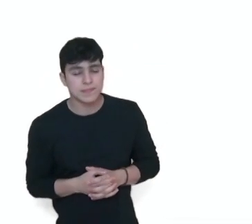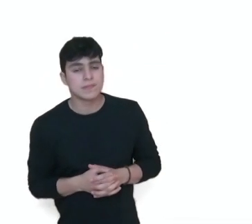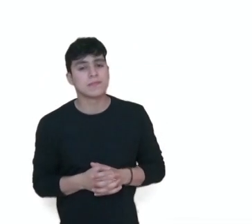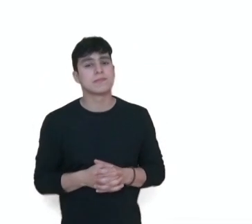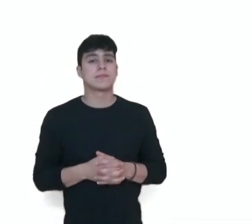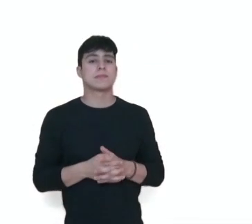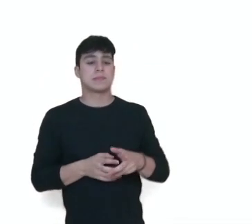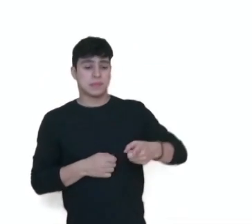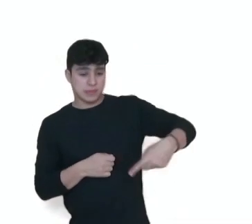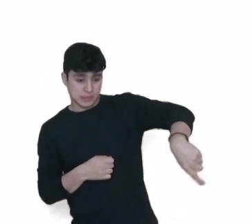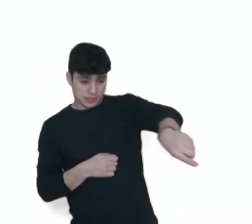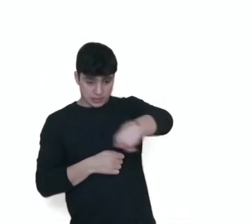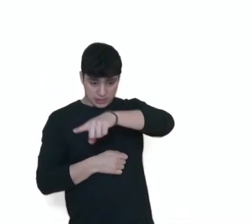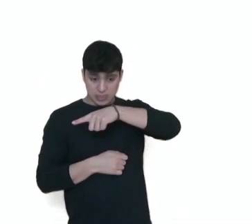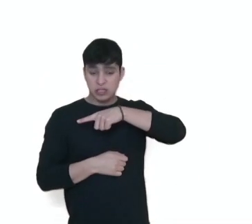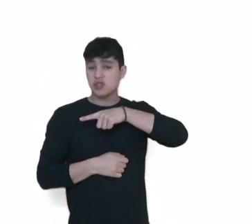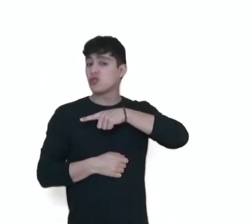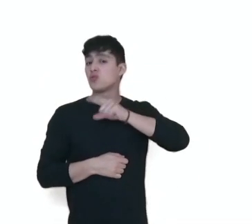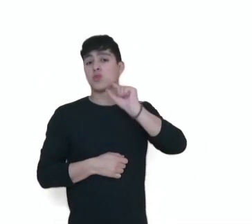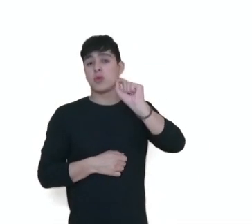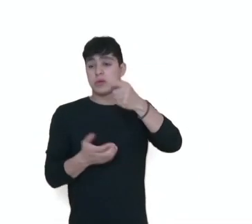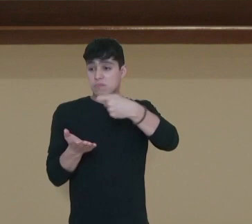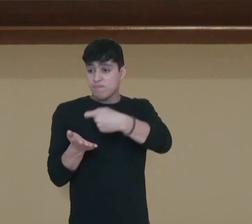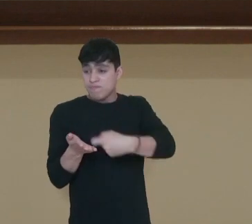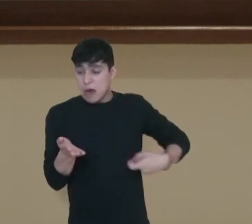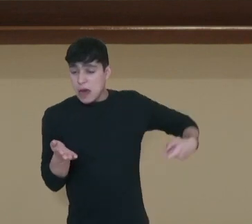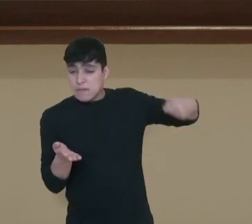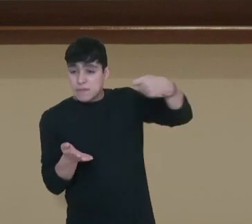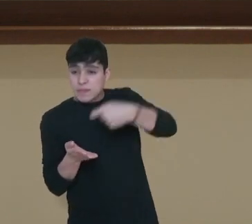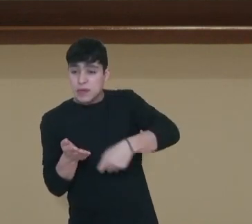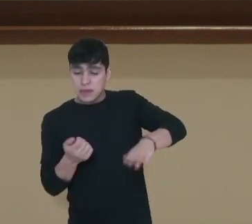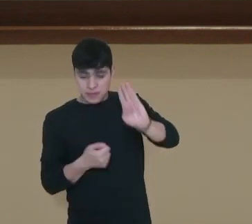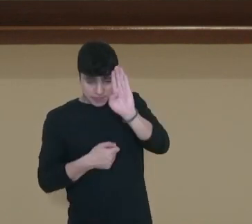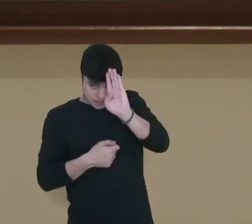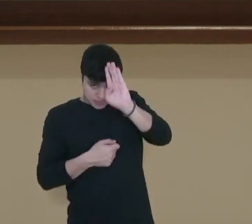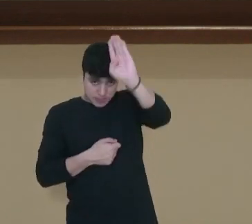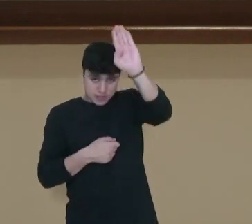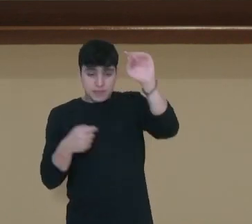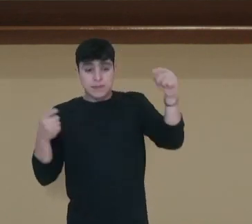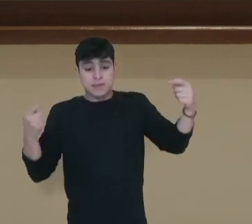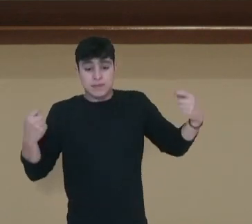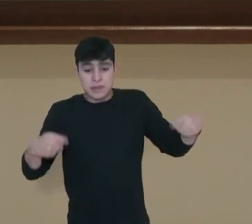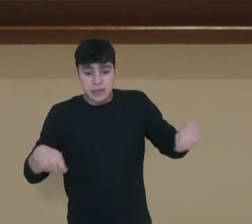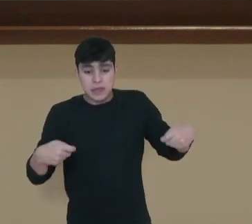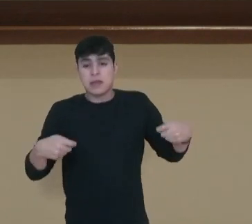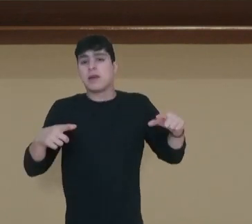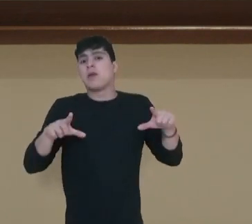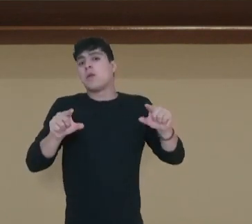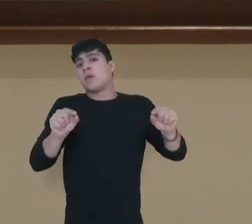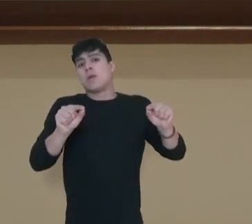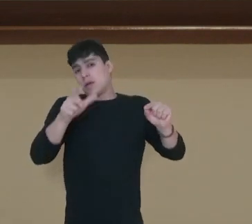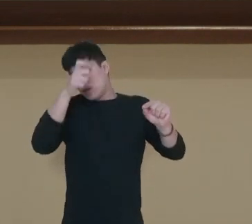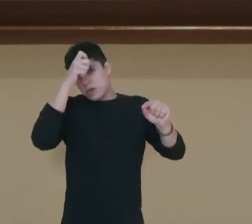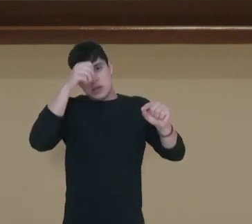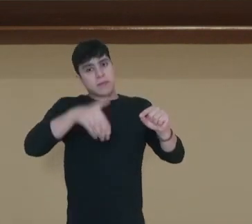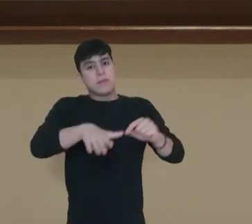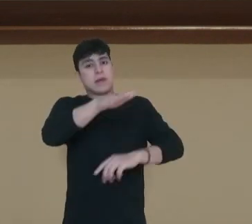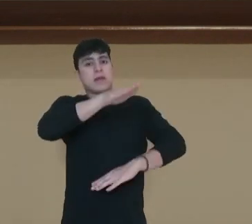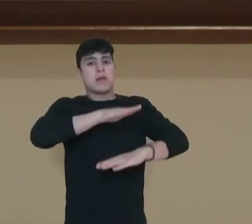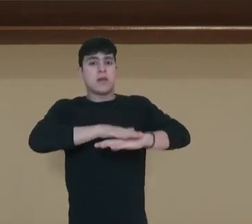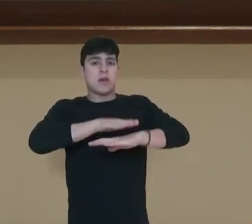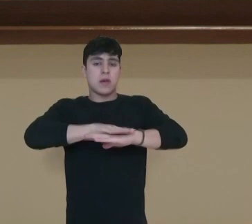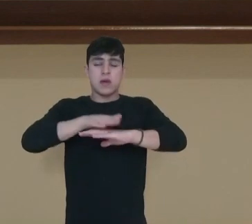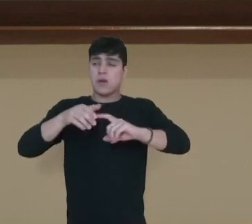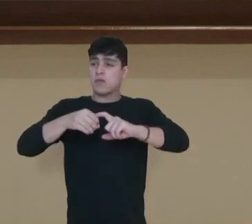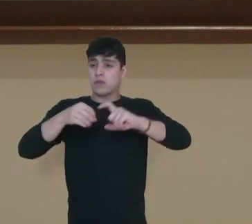tinham como uma reivindicação central o seguinte: um aumento da autonomia na Índia, ou seja, eles